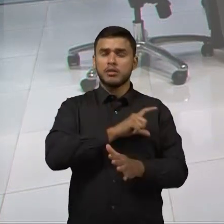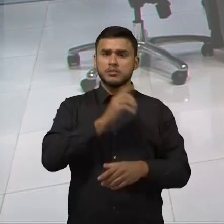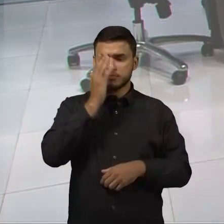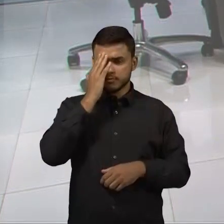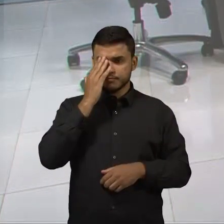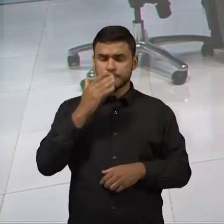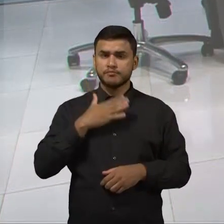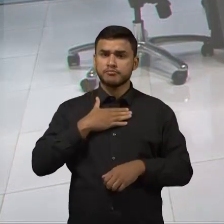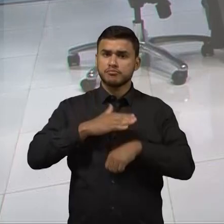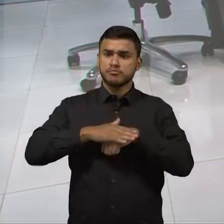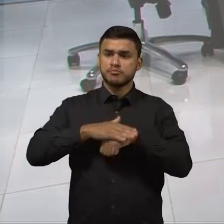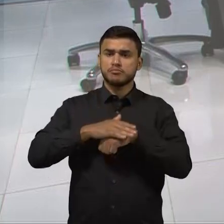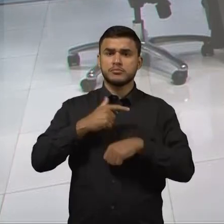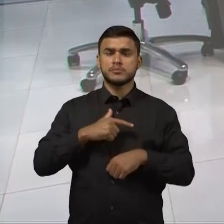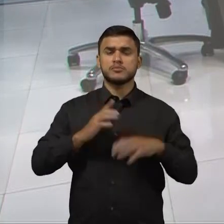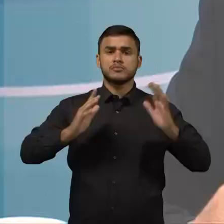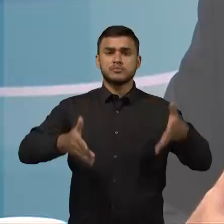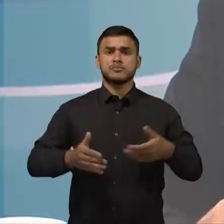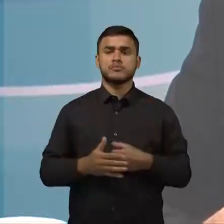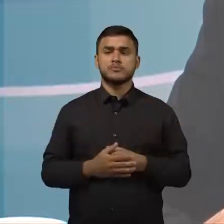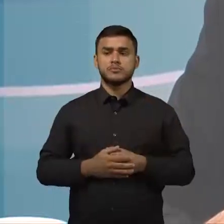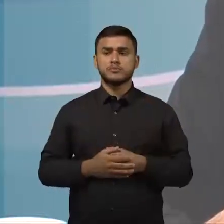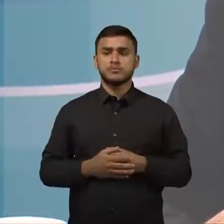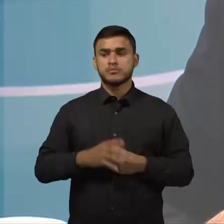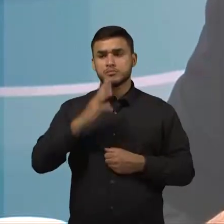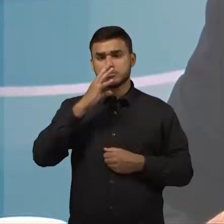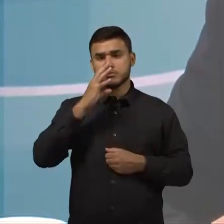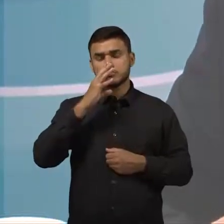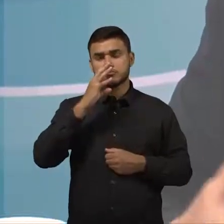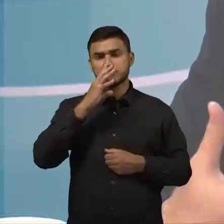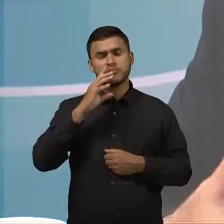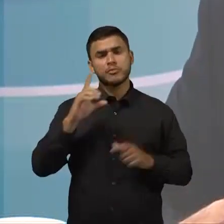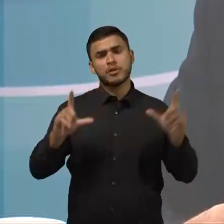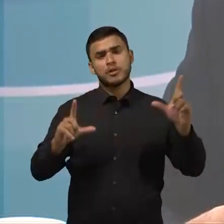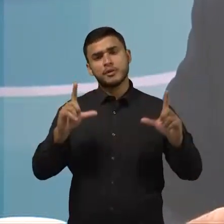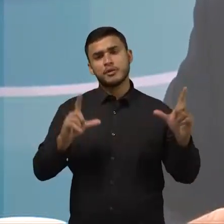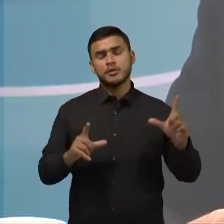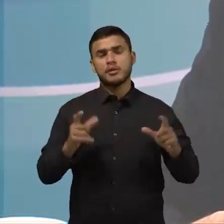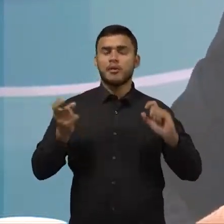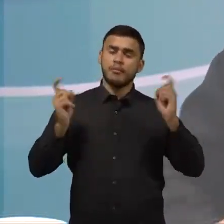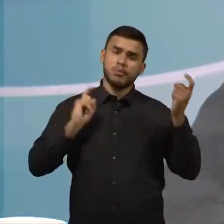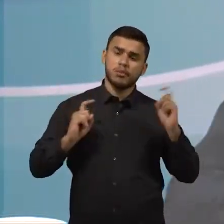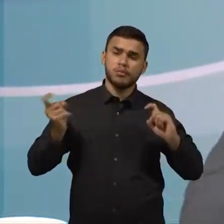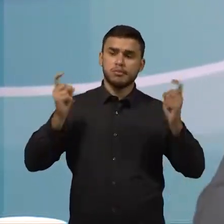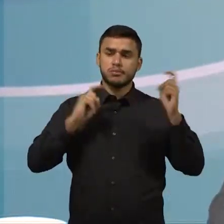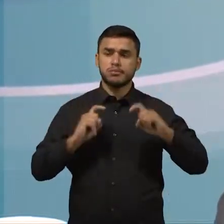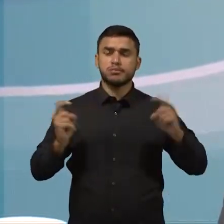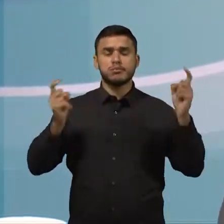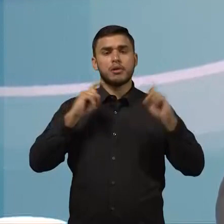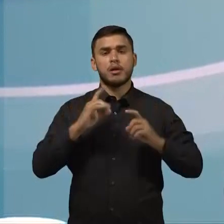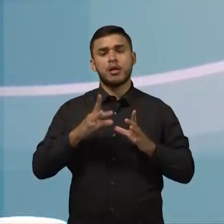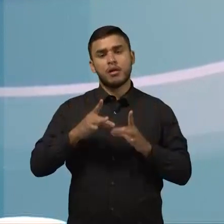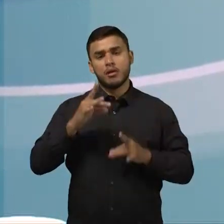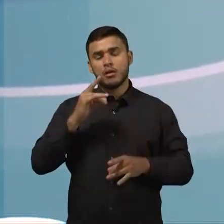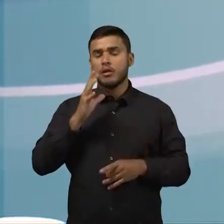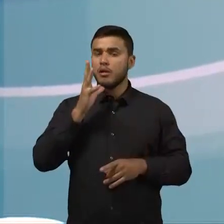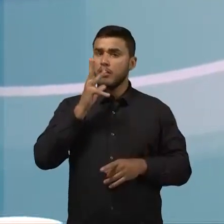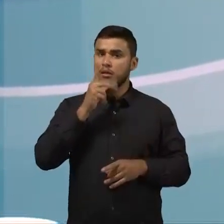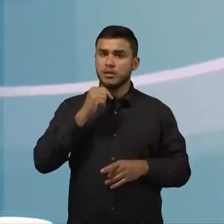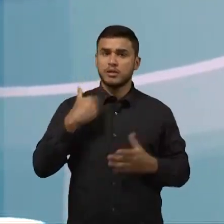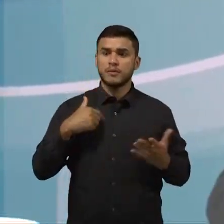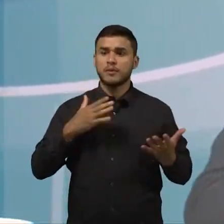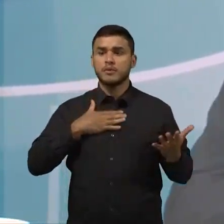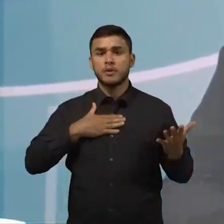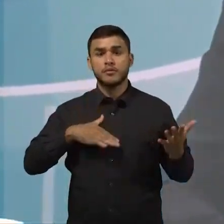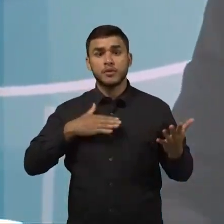de ofício e também porque eu vinha gravar, eu fiquei assistindo, discutiu-se um adinho antes, demorou-se para começar, teve um